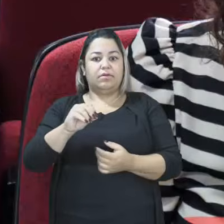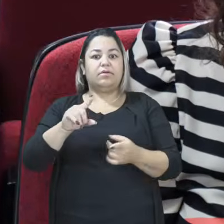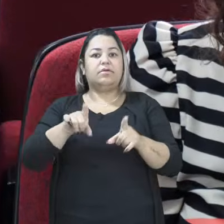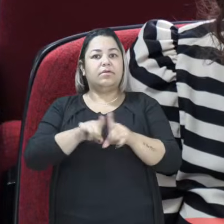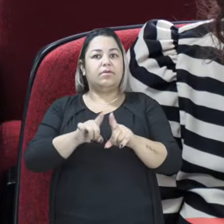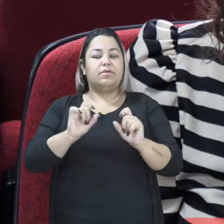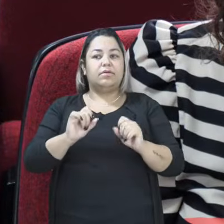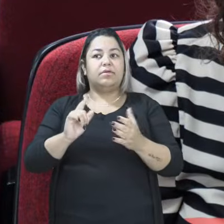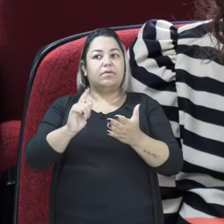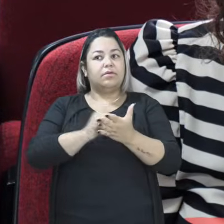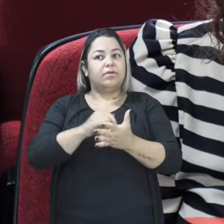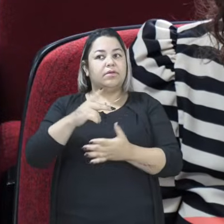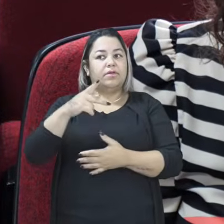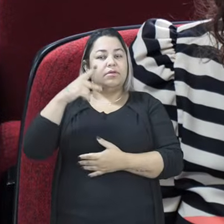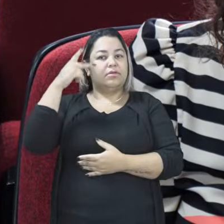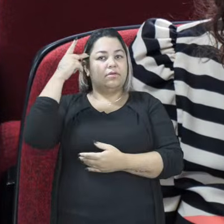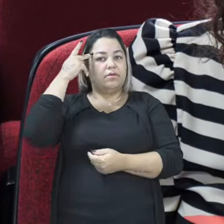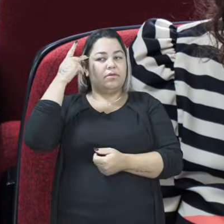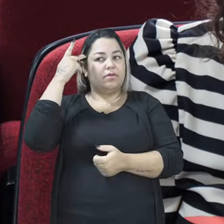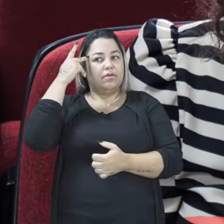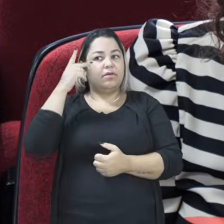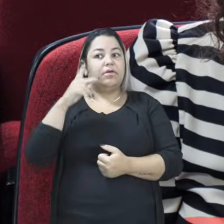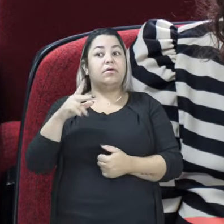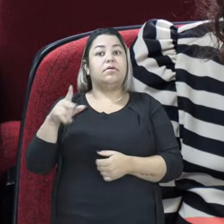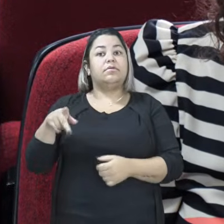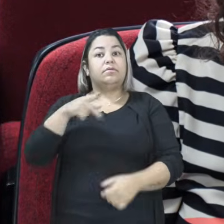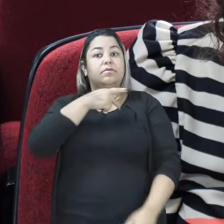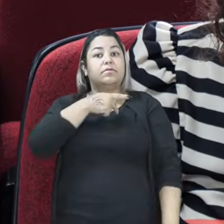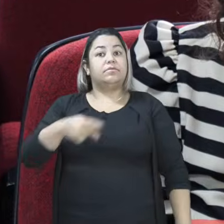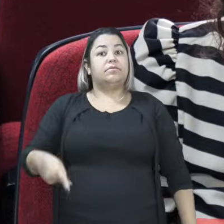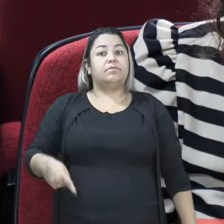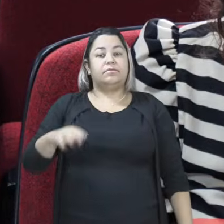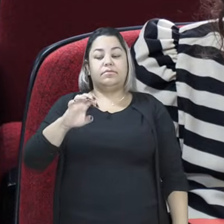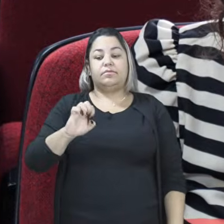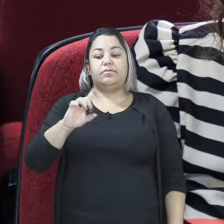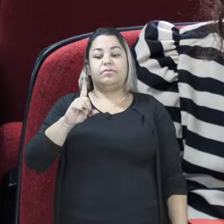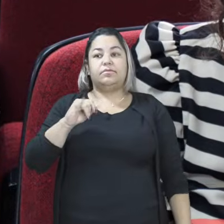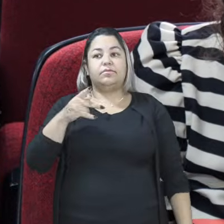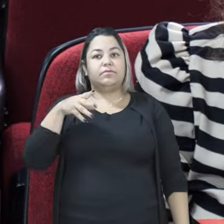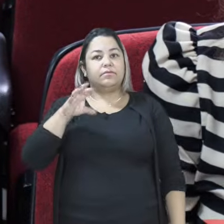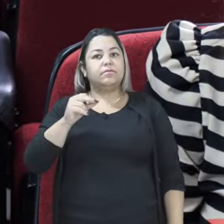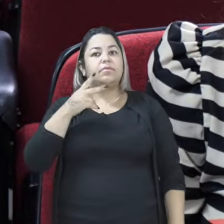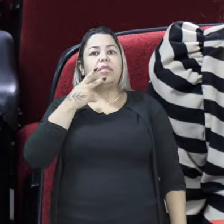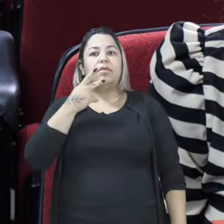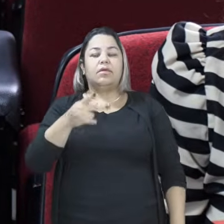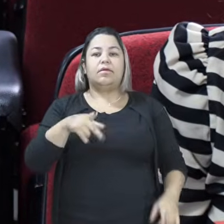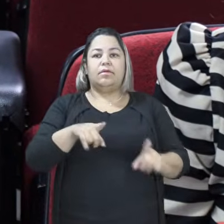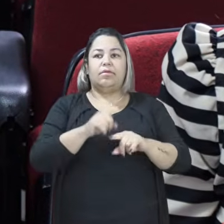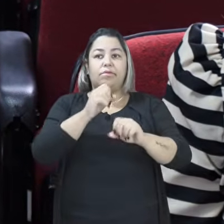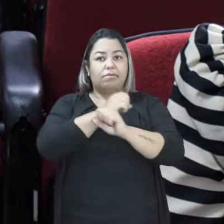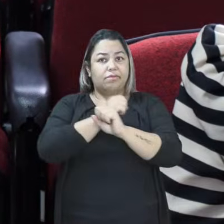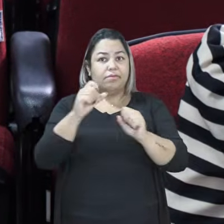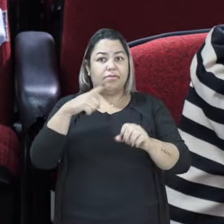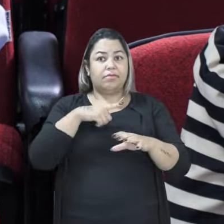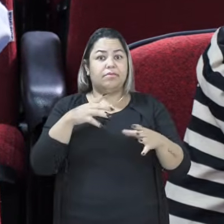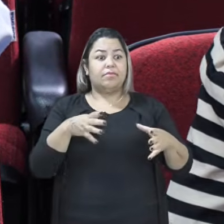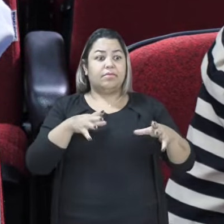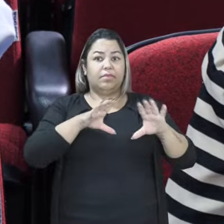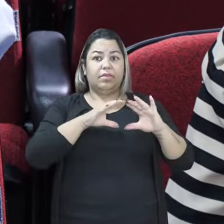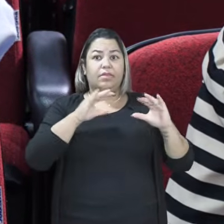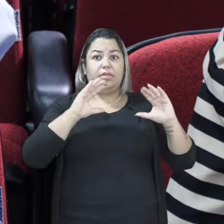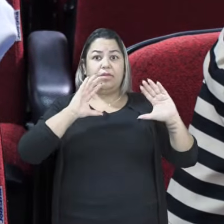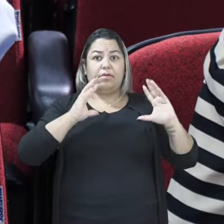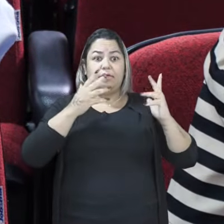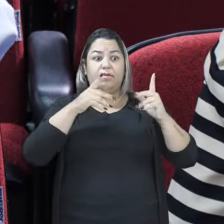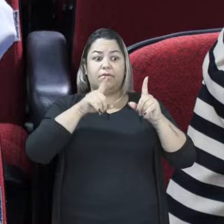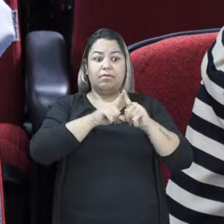O presidente Edinho acabou de mencionar a possibilidade de ter um congresso do partido para